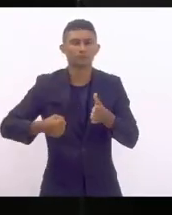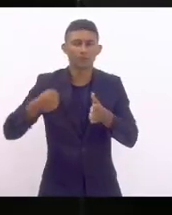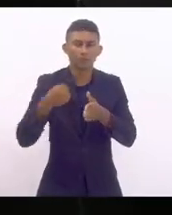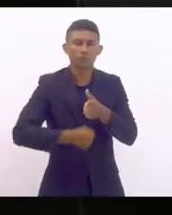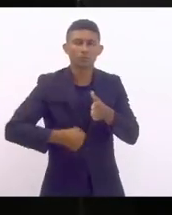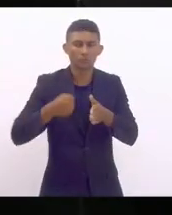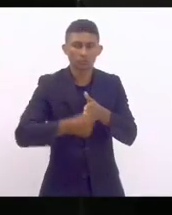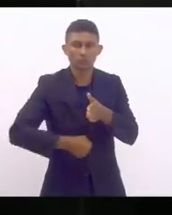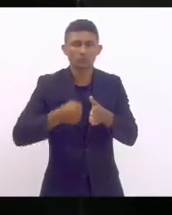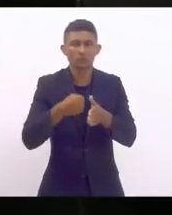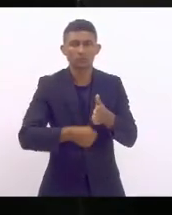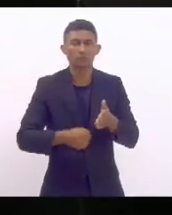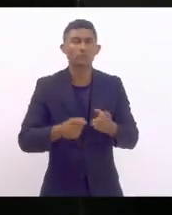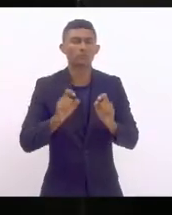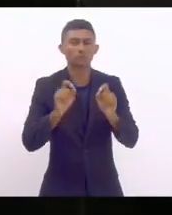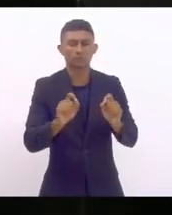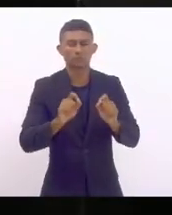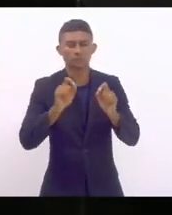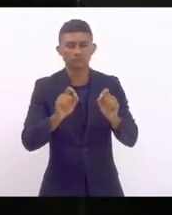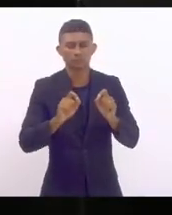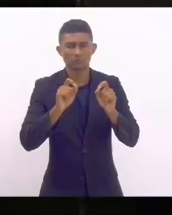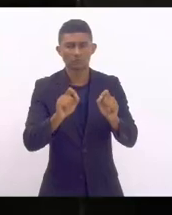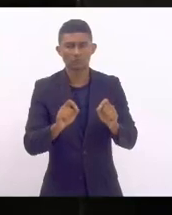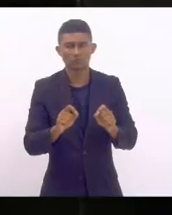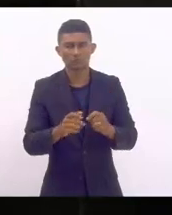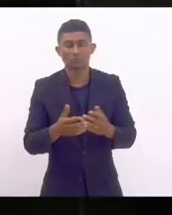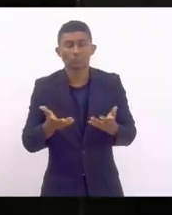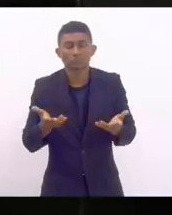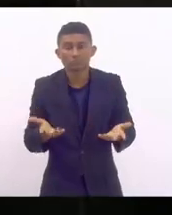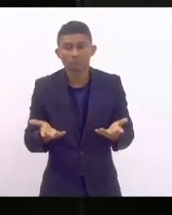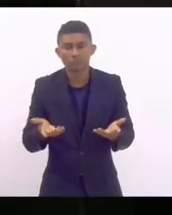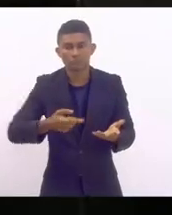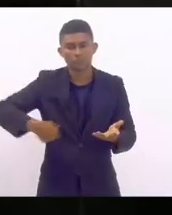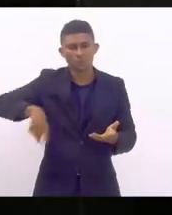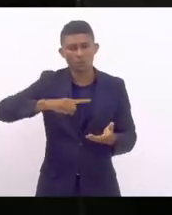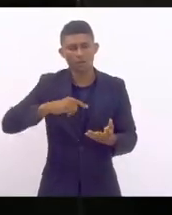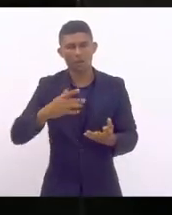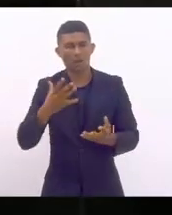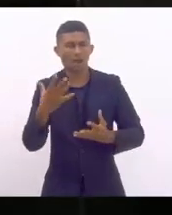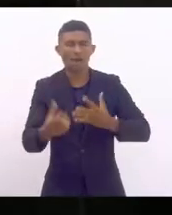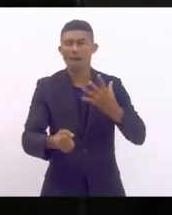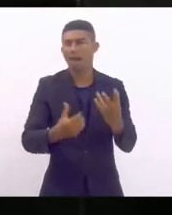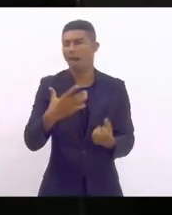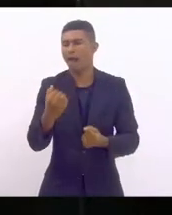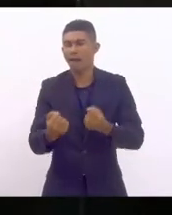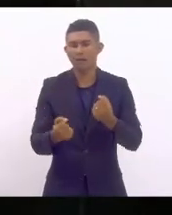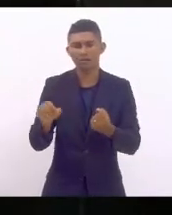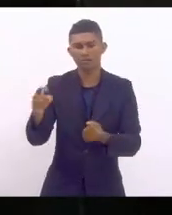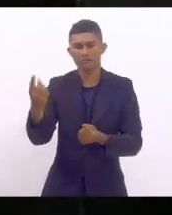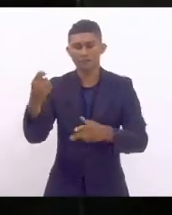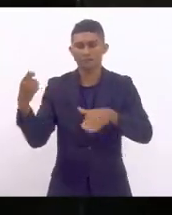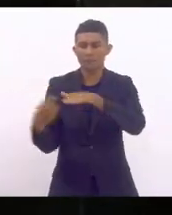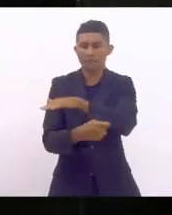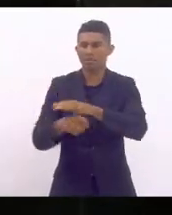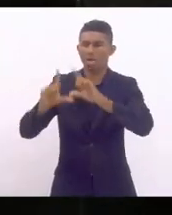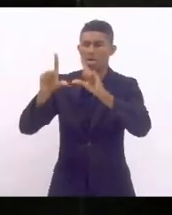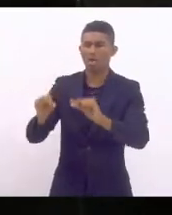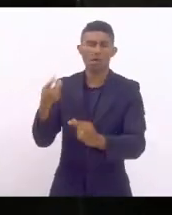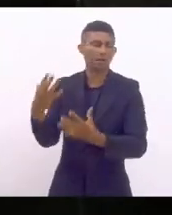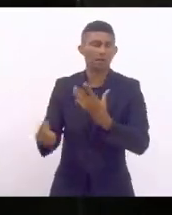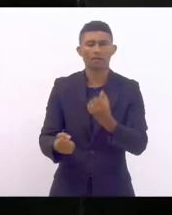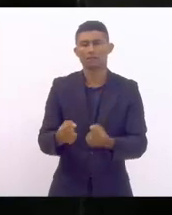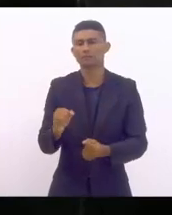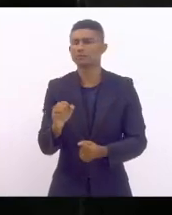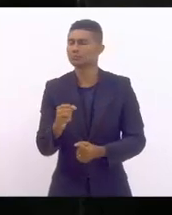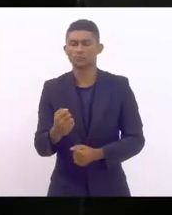pelo movimento de não aceitação de redução dos investimentos em relação